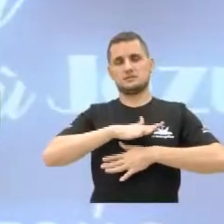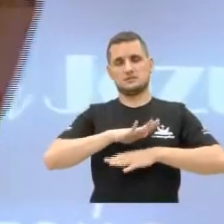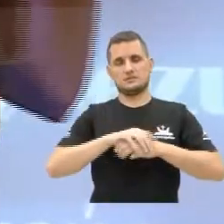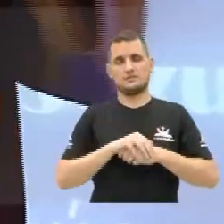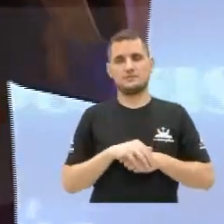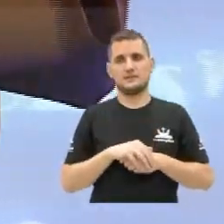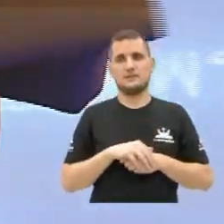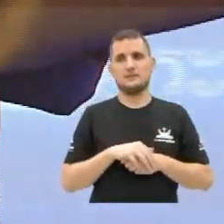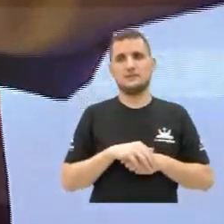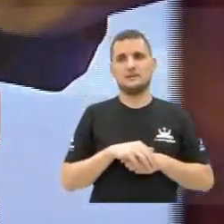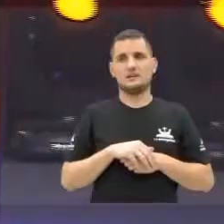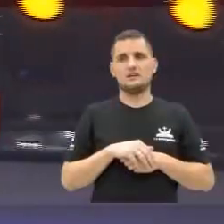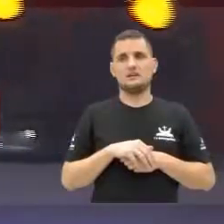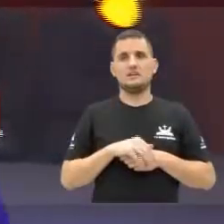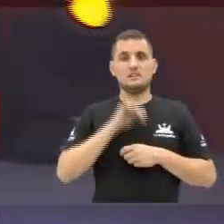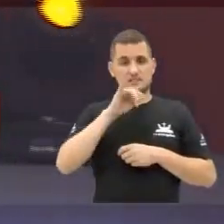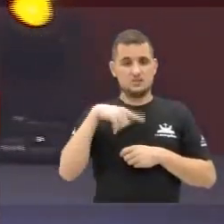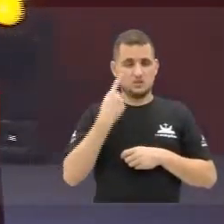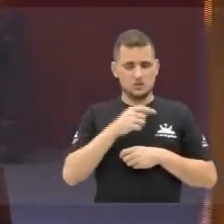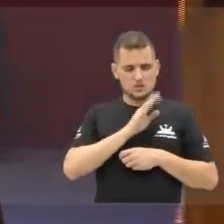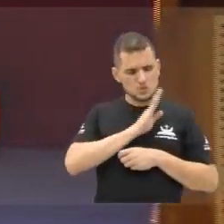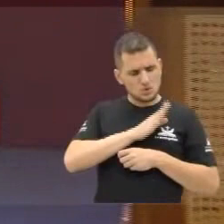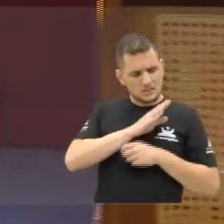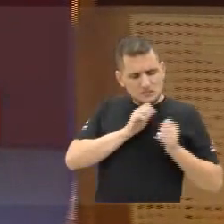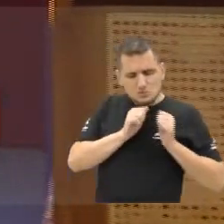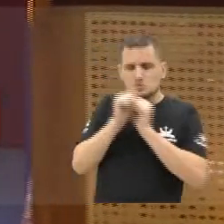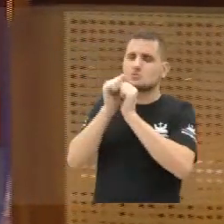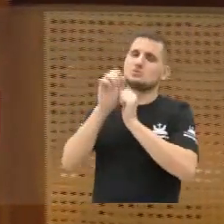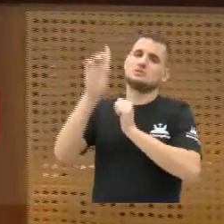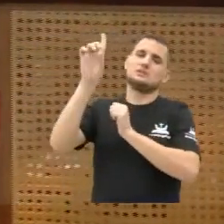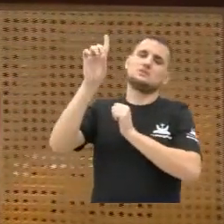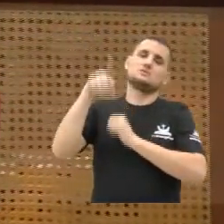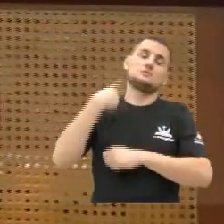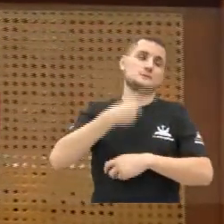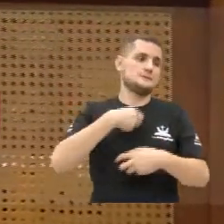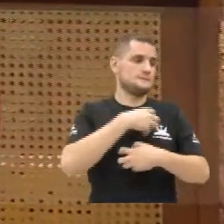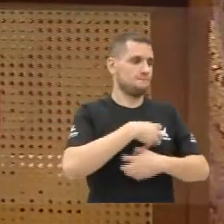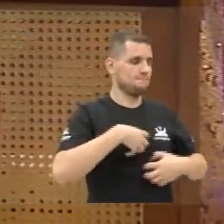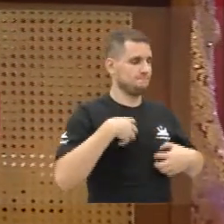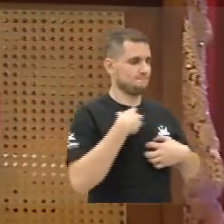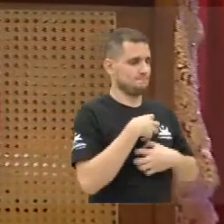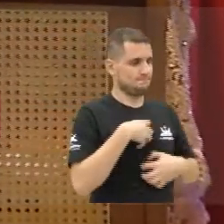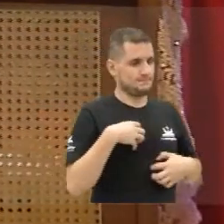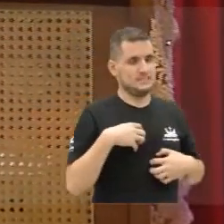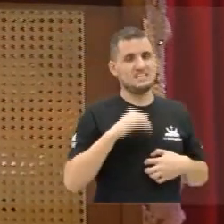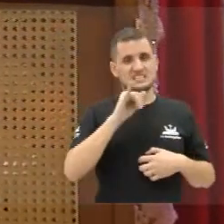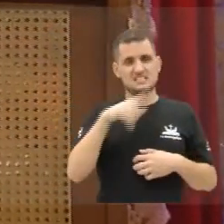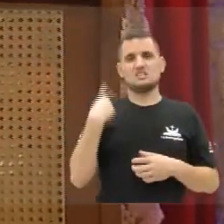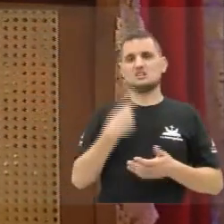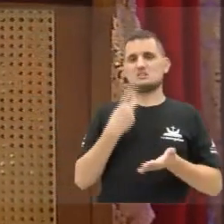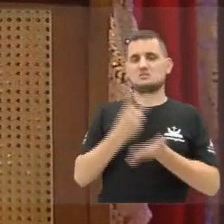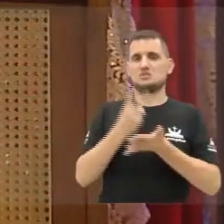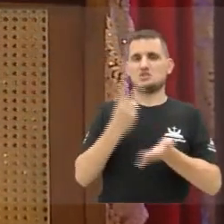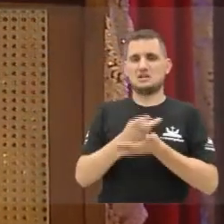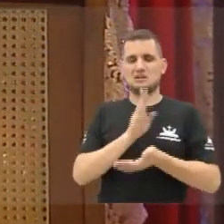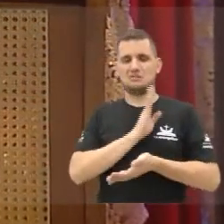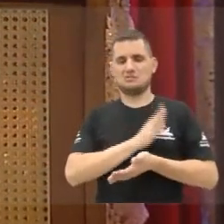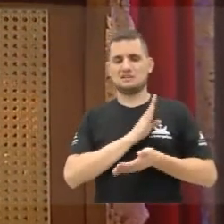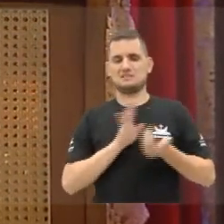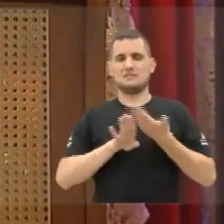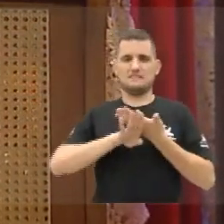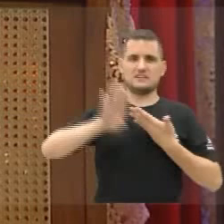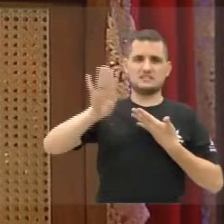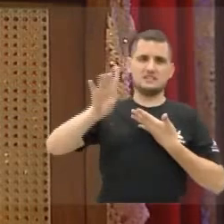Enquanto o Senhor, o meu coração não repousar em ti, eu estarei inquieto. Enquanto o meu coração não repousar em